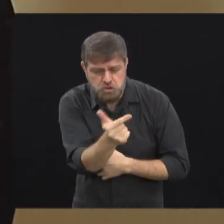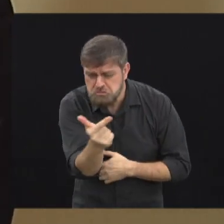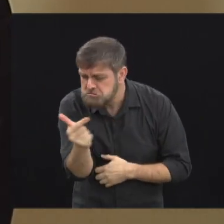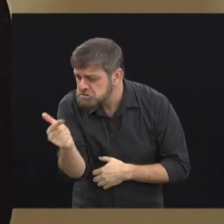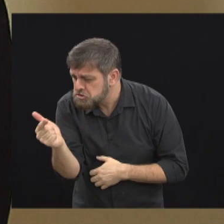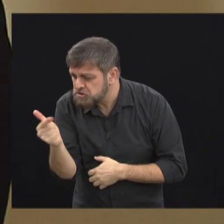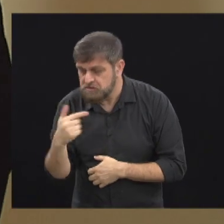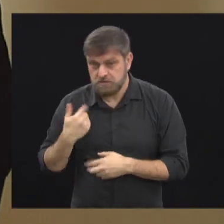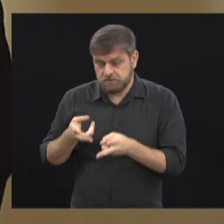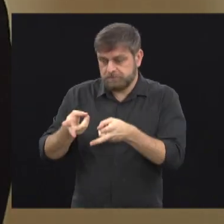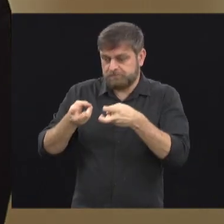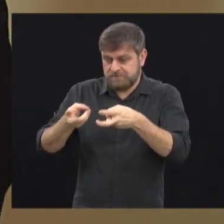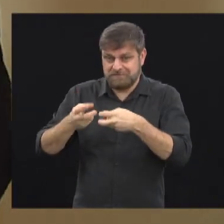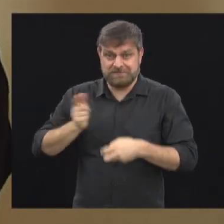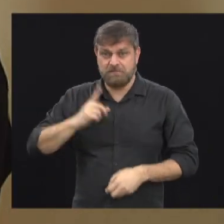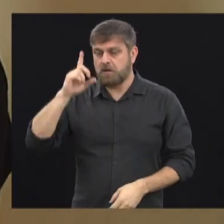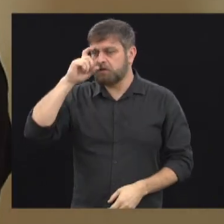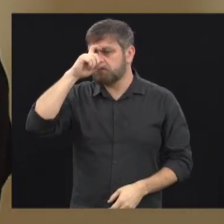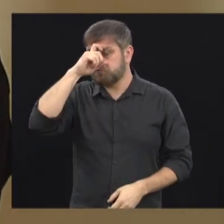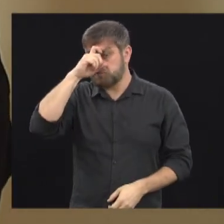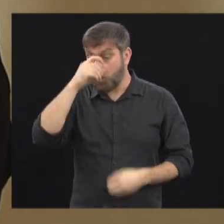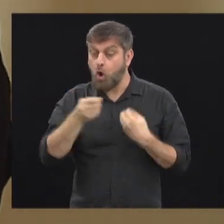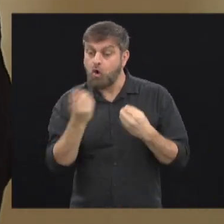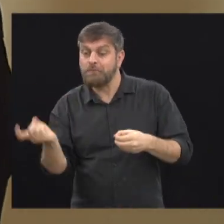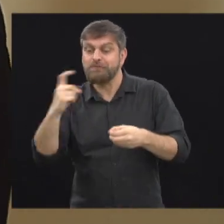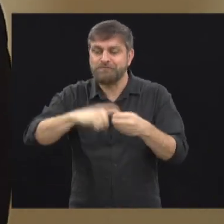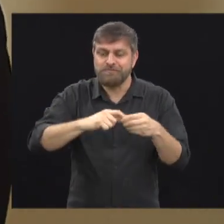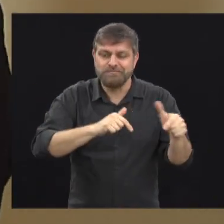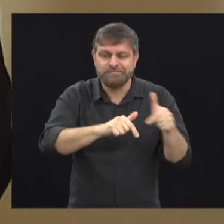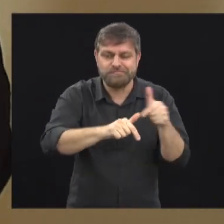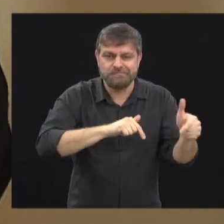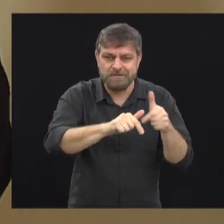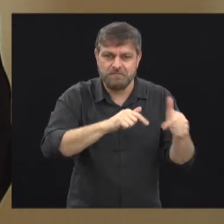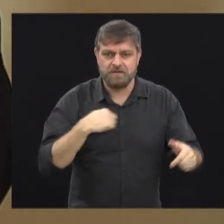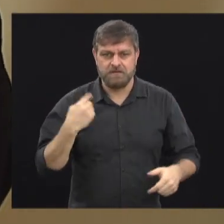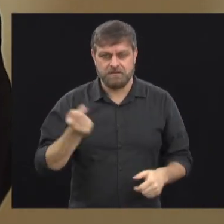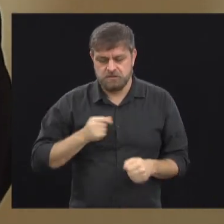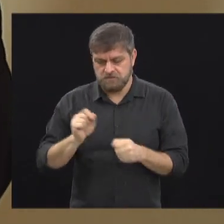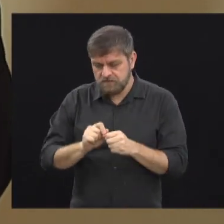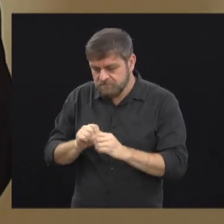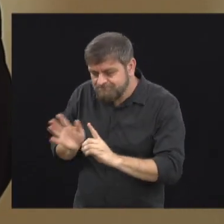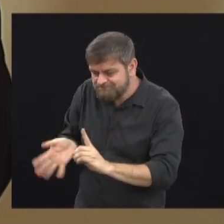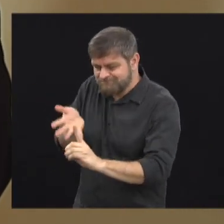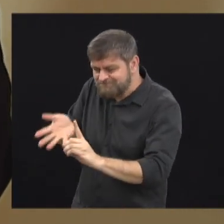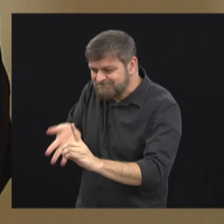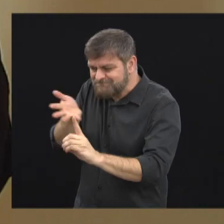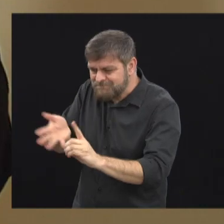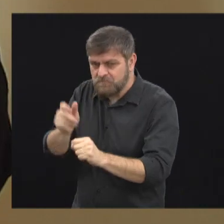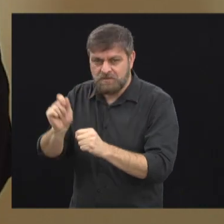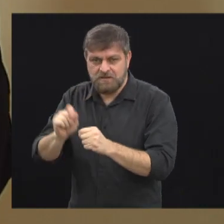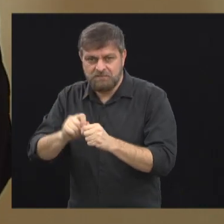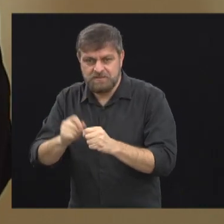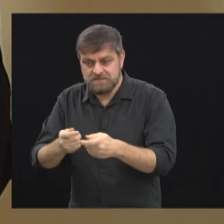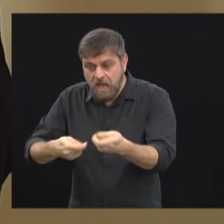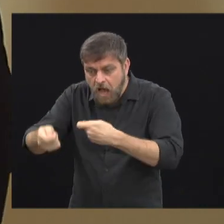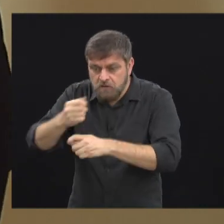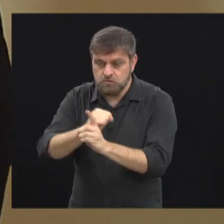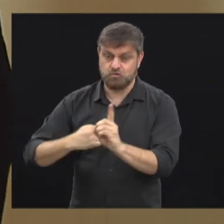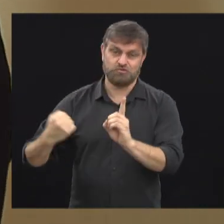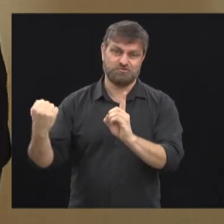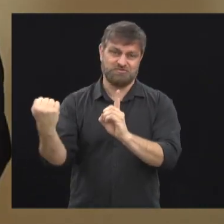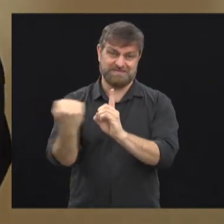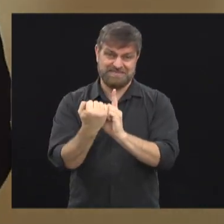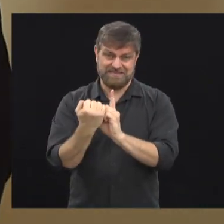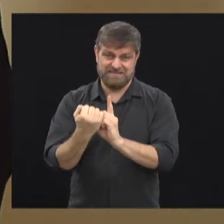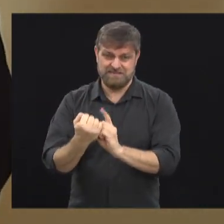que eles tiveram mais dificuldade para voltar ao mercado, então a gente começou a trabalhar também com o desenvolvimento de negócio social.